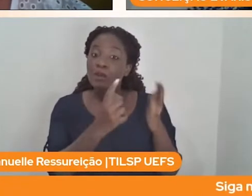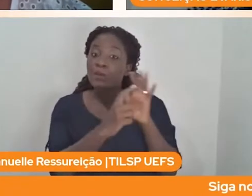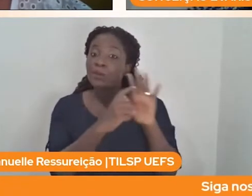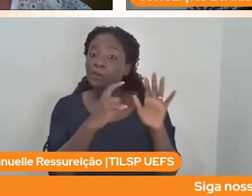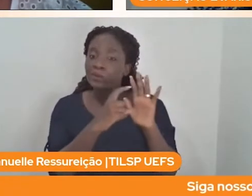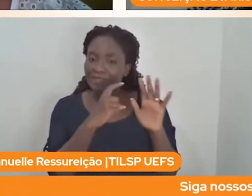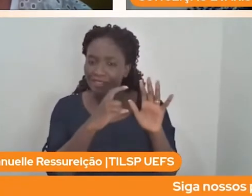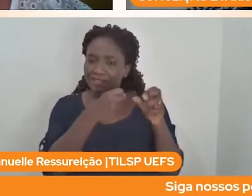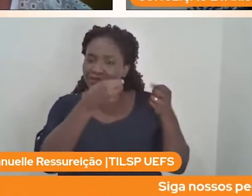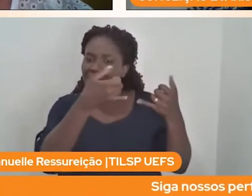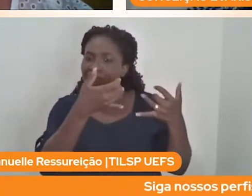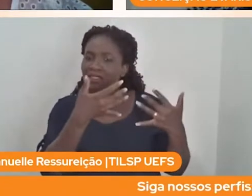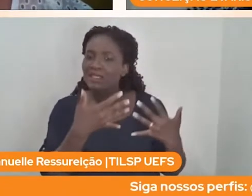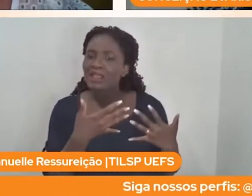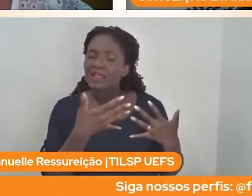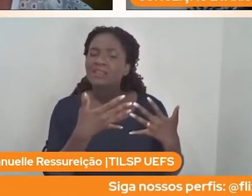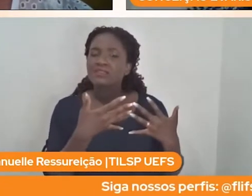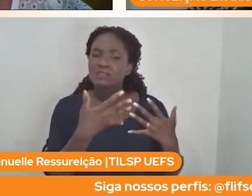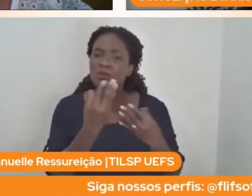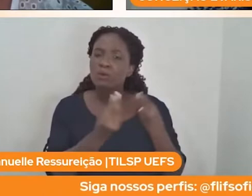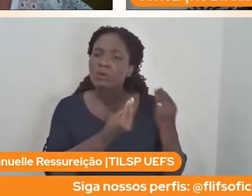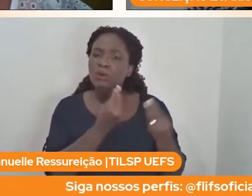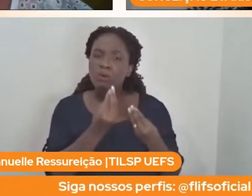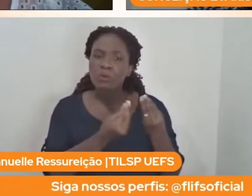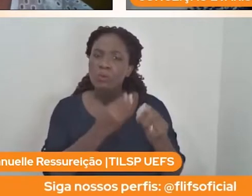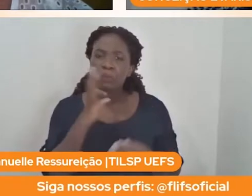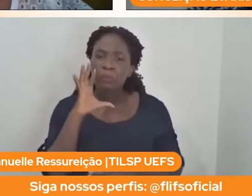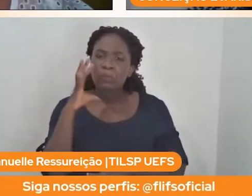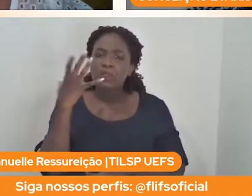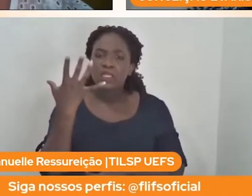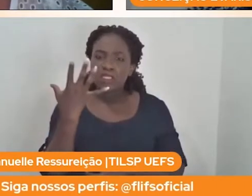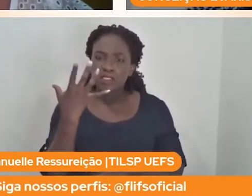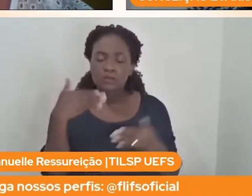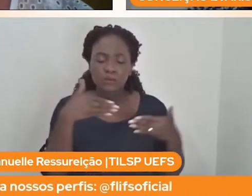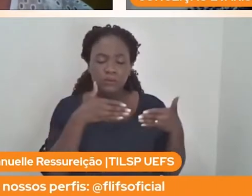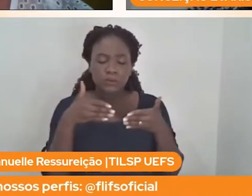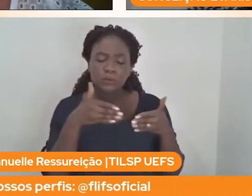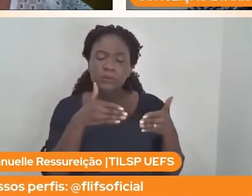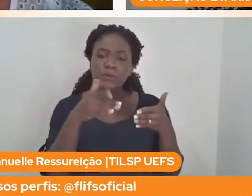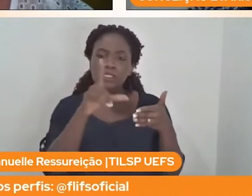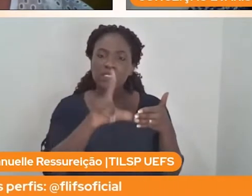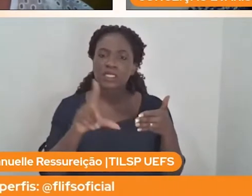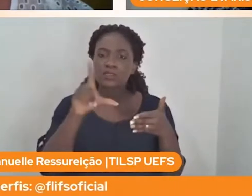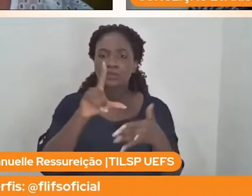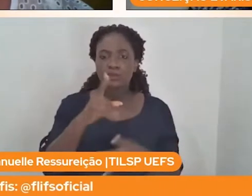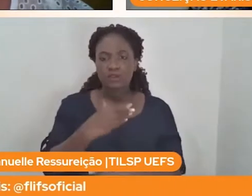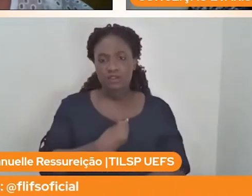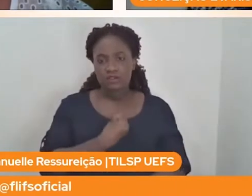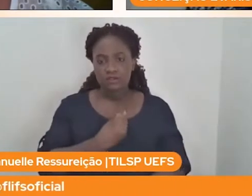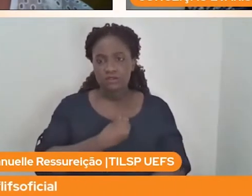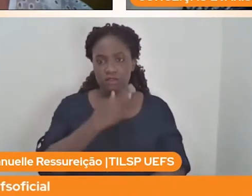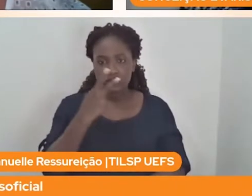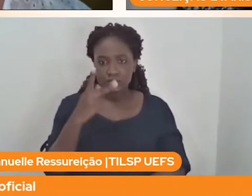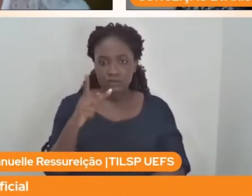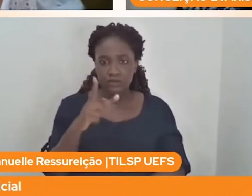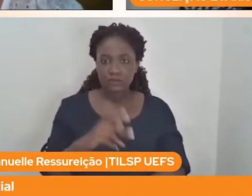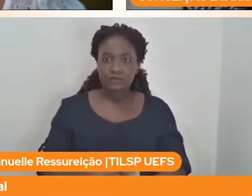você nos contasse um pouco como é que se deu esse destino da literatura na sua vida. Certo.